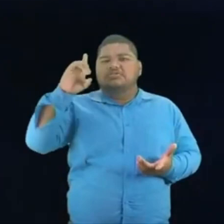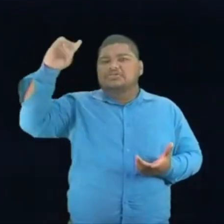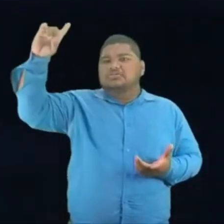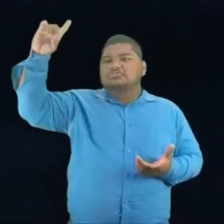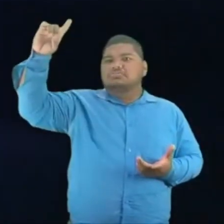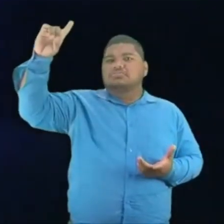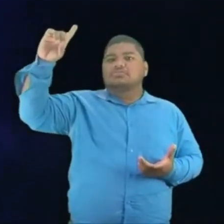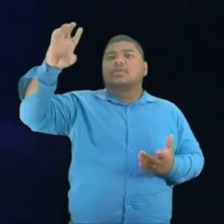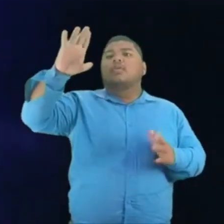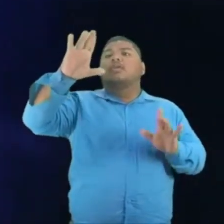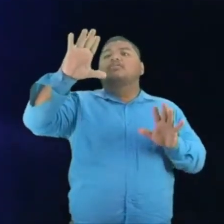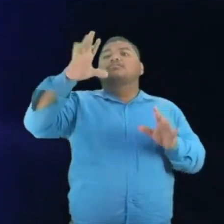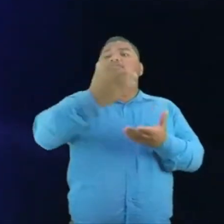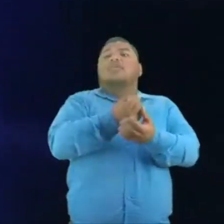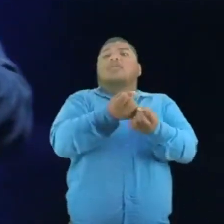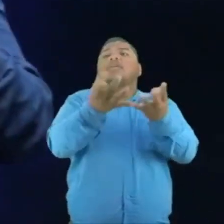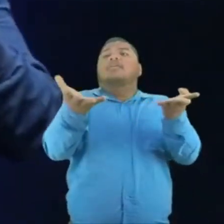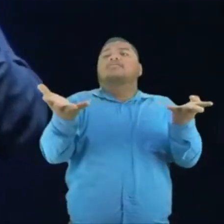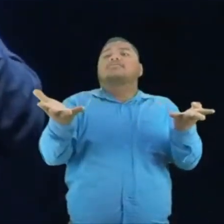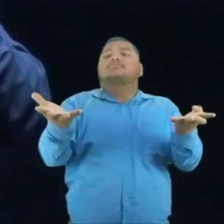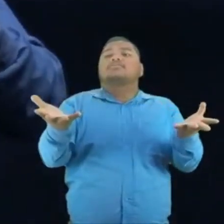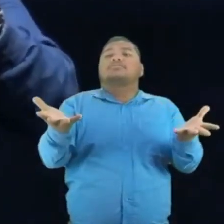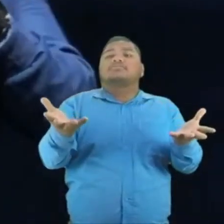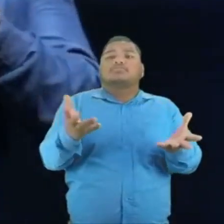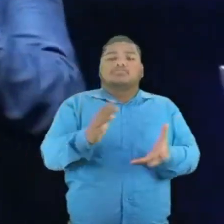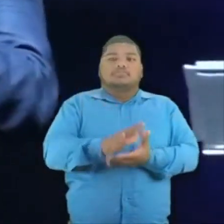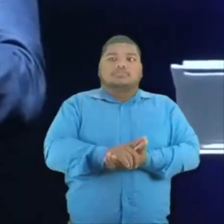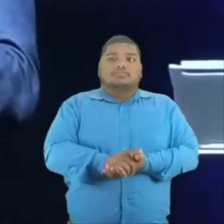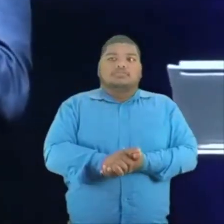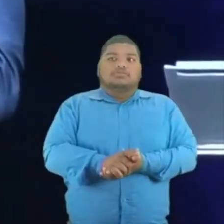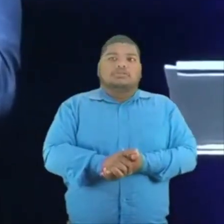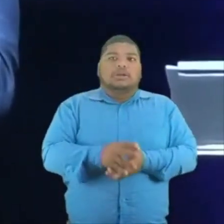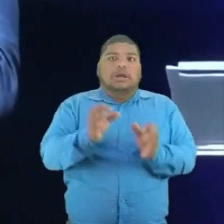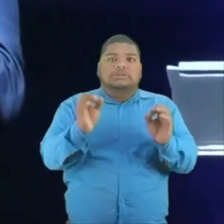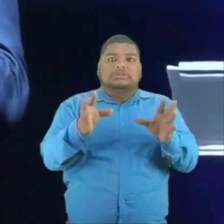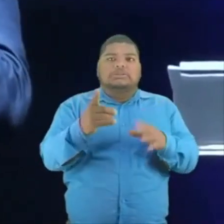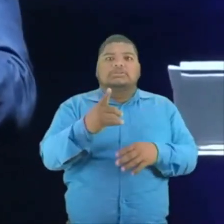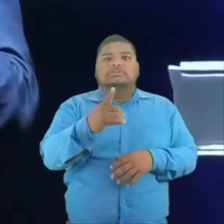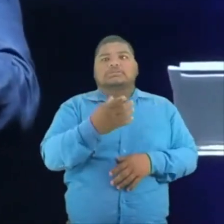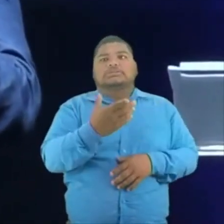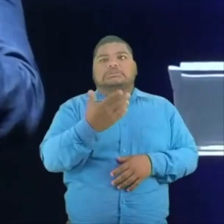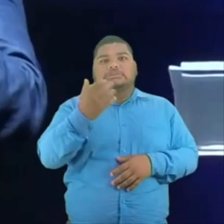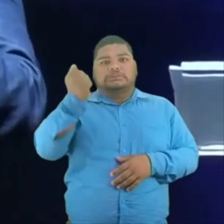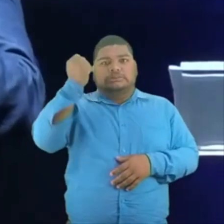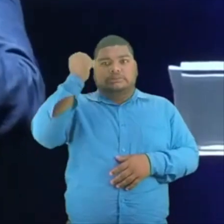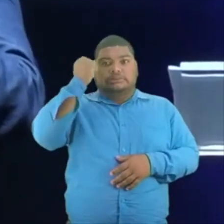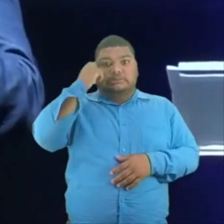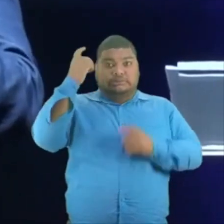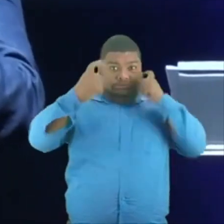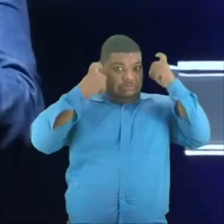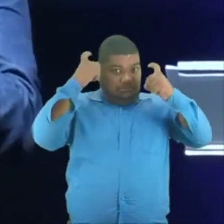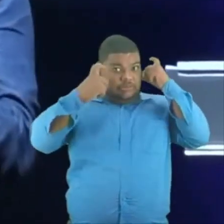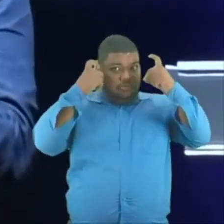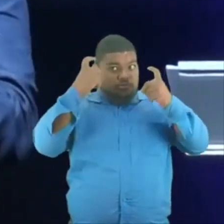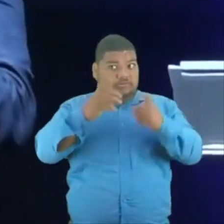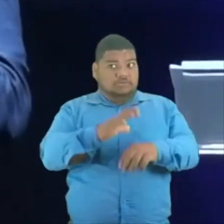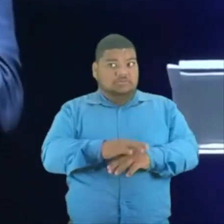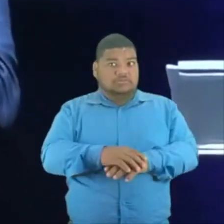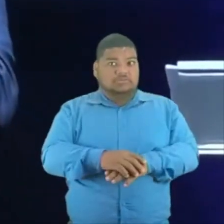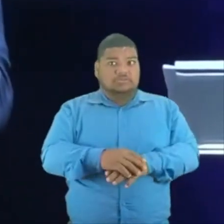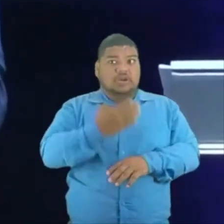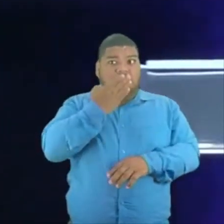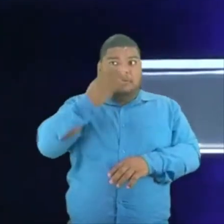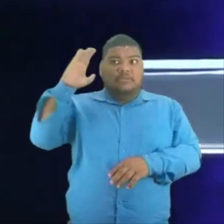Quantos? Só isso? Meu Deus, não tem crente aqui não, meu Deus do céu. Preocupado agora. Uma promessa de